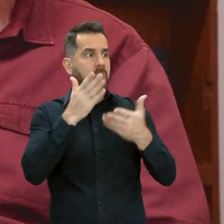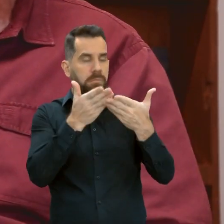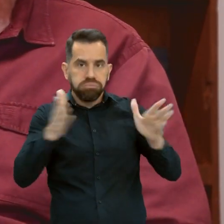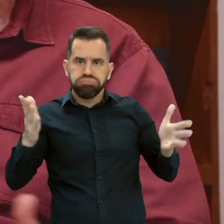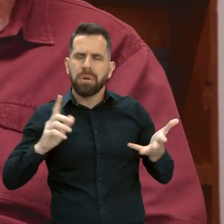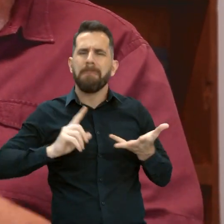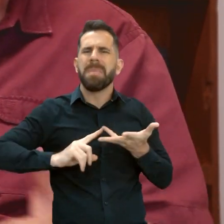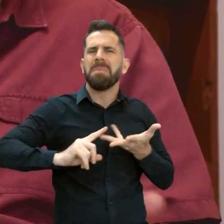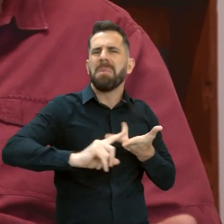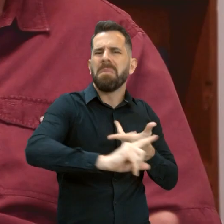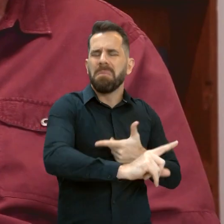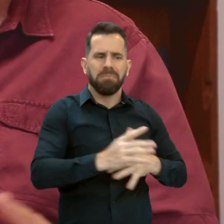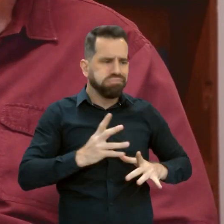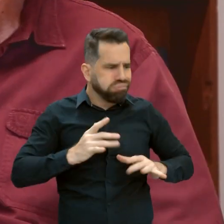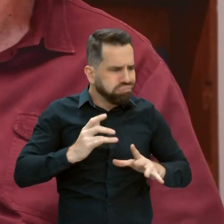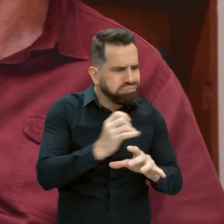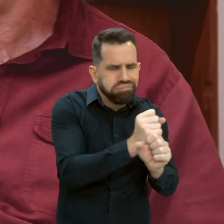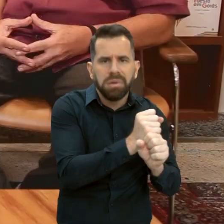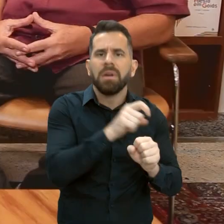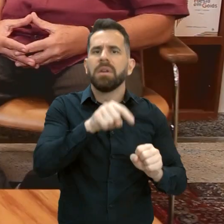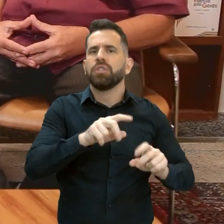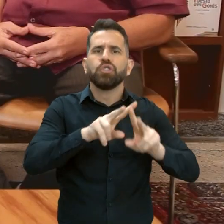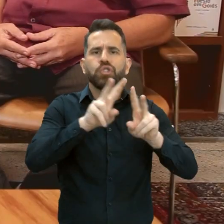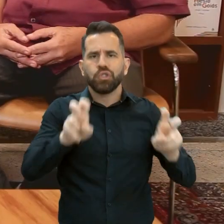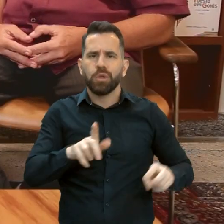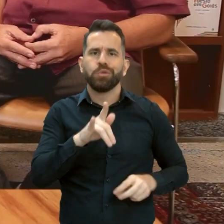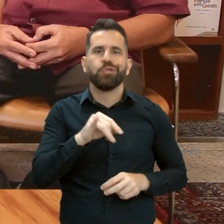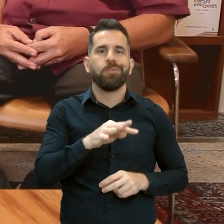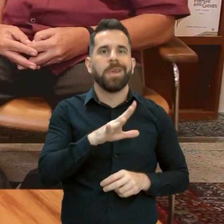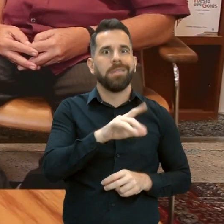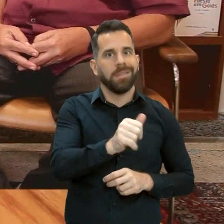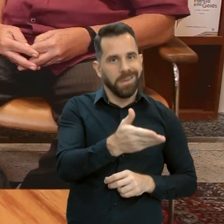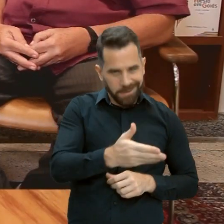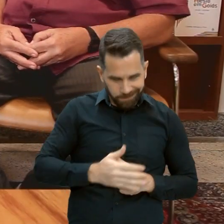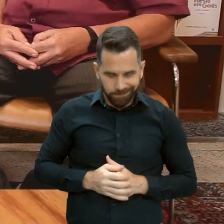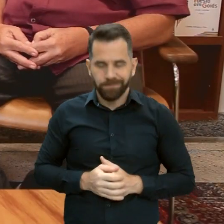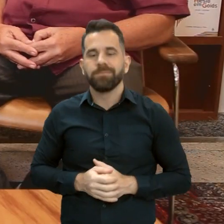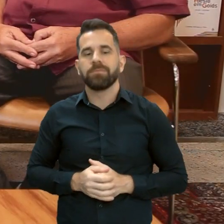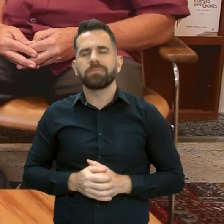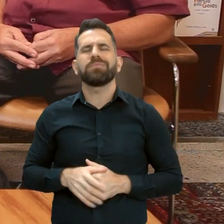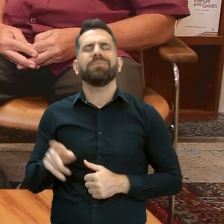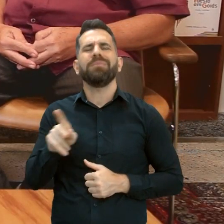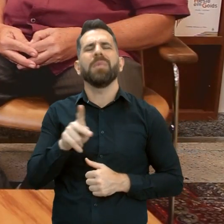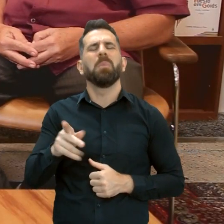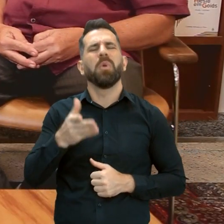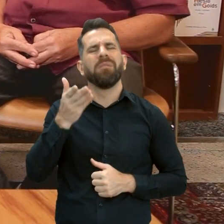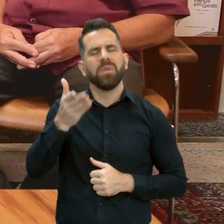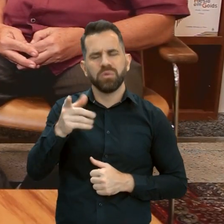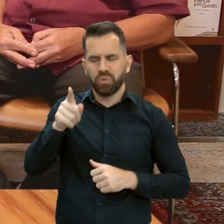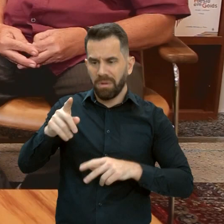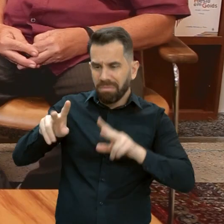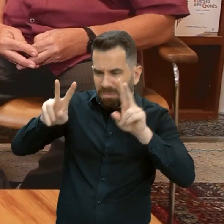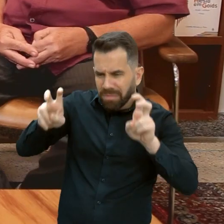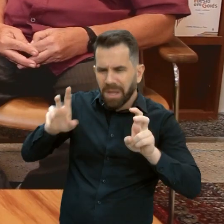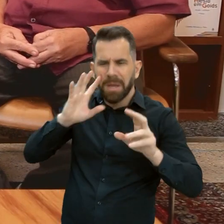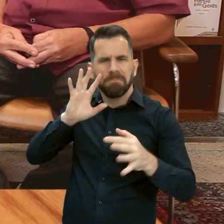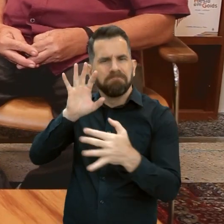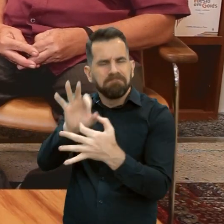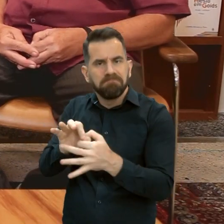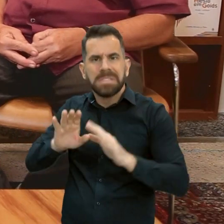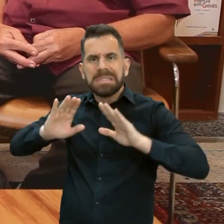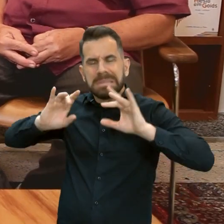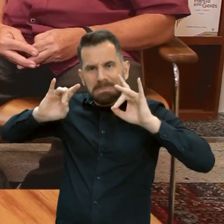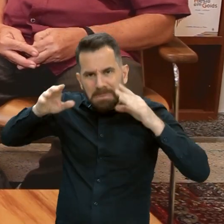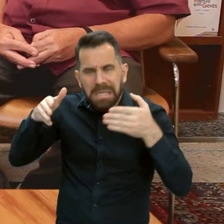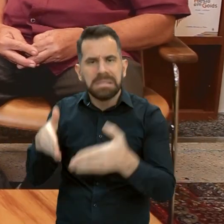ampla da geometria que existe hoje. Professor, e essa temática, ela é bem específica, né? Geometria